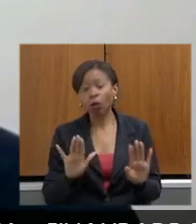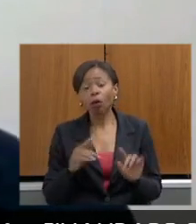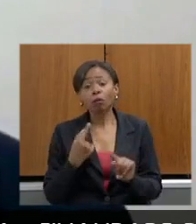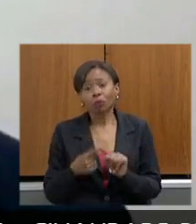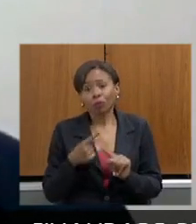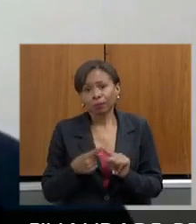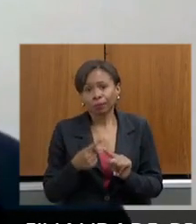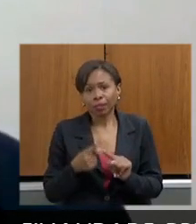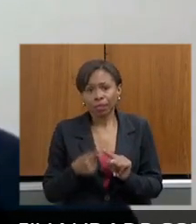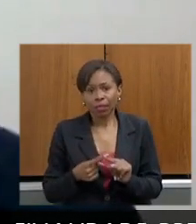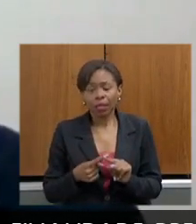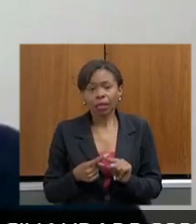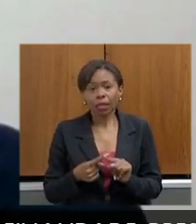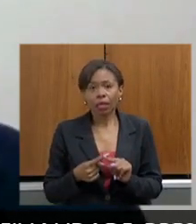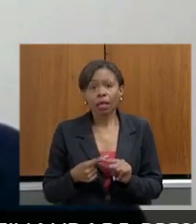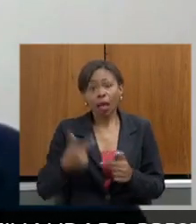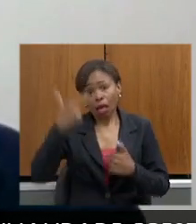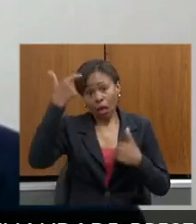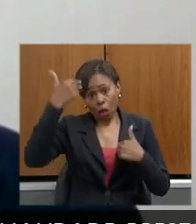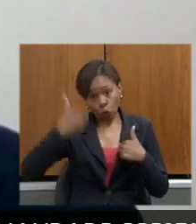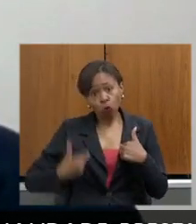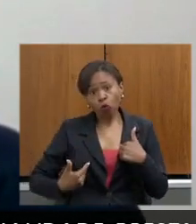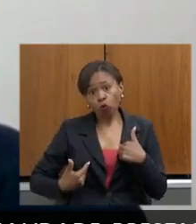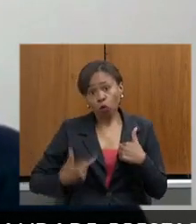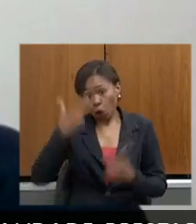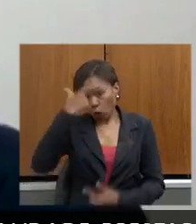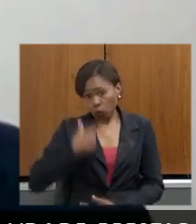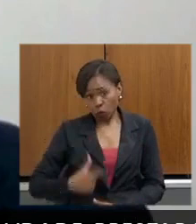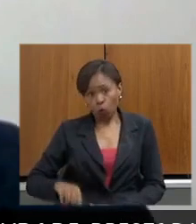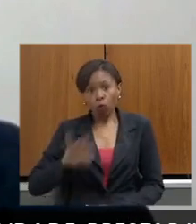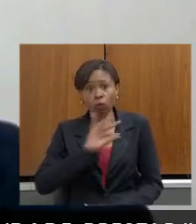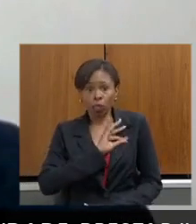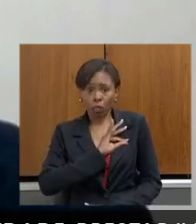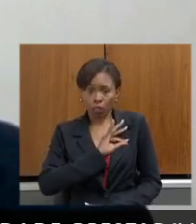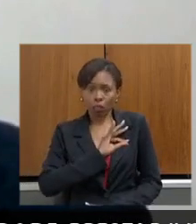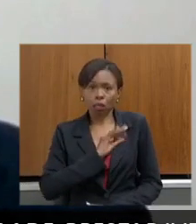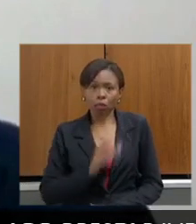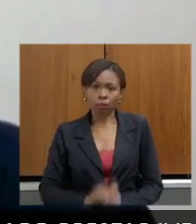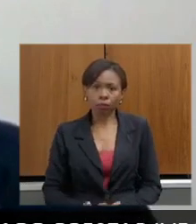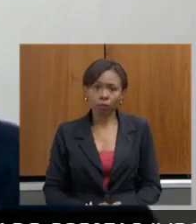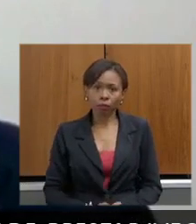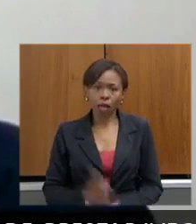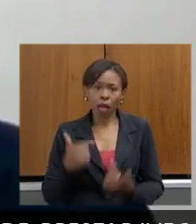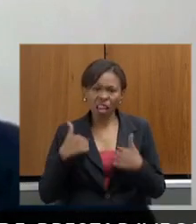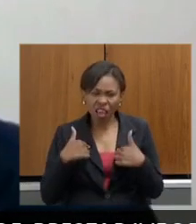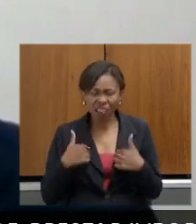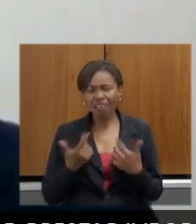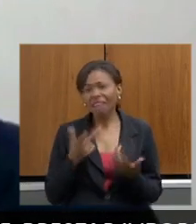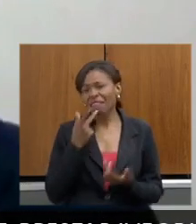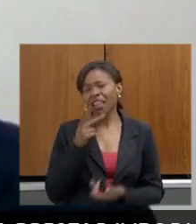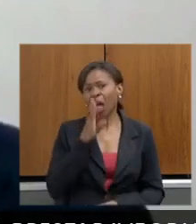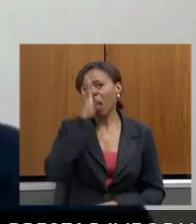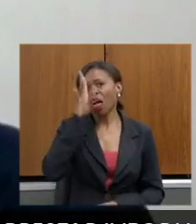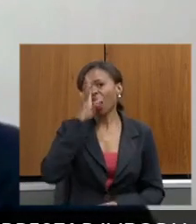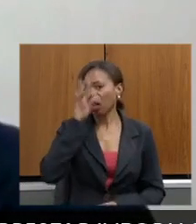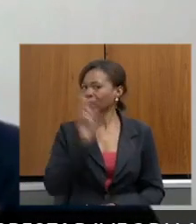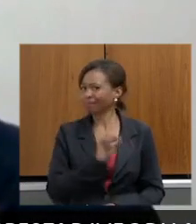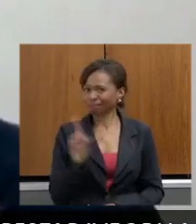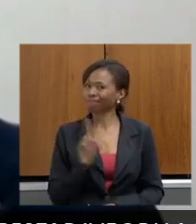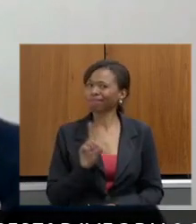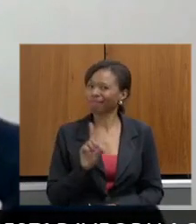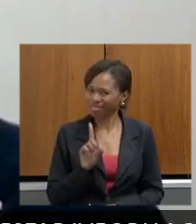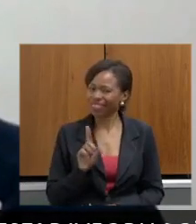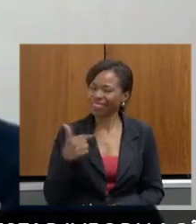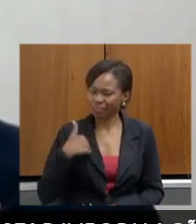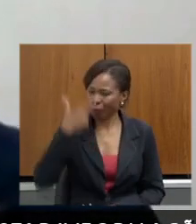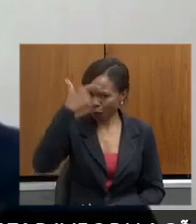eu eu sou polícia eu não sou aquele que acho que estou aqui falando uma coisa não